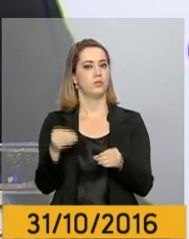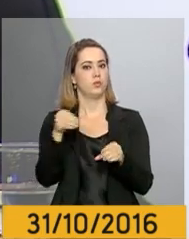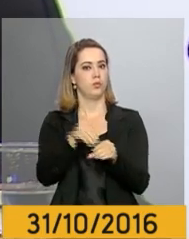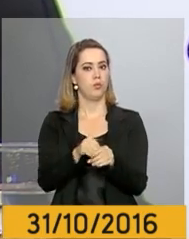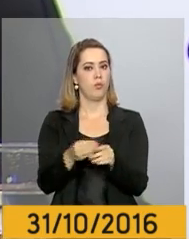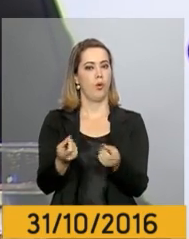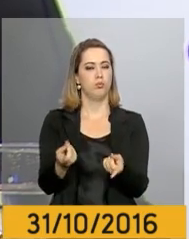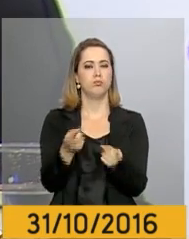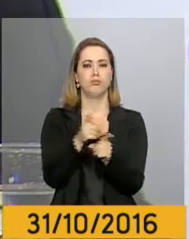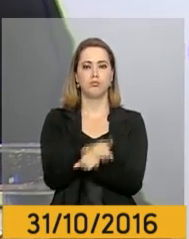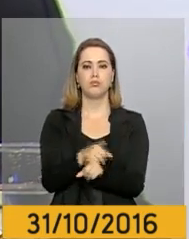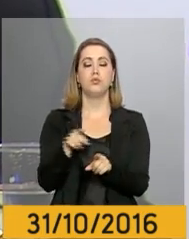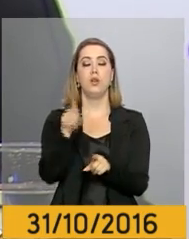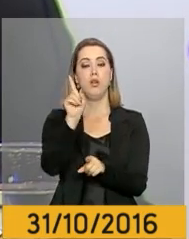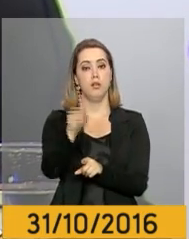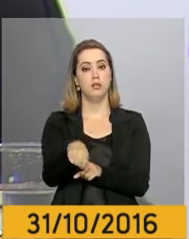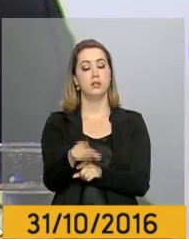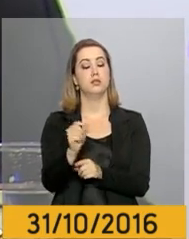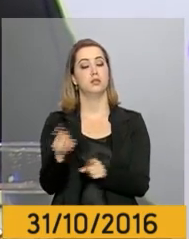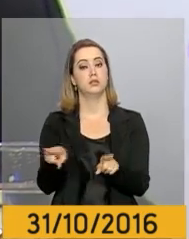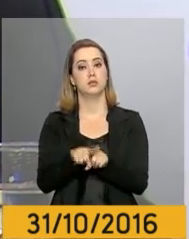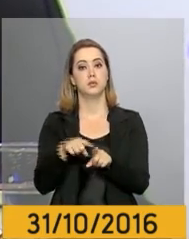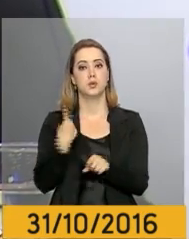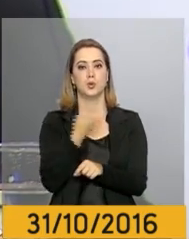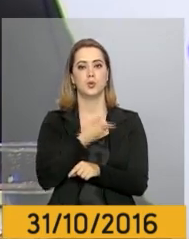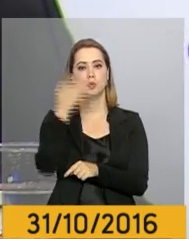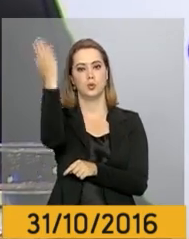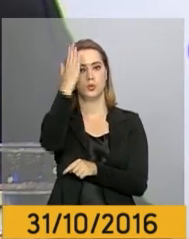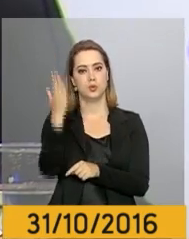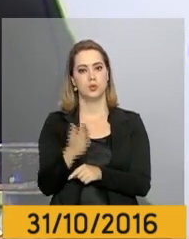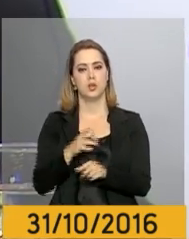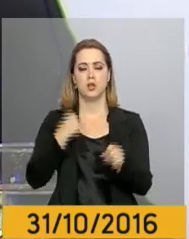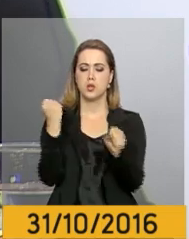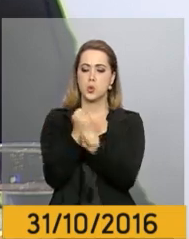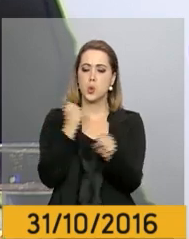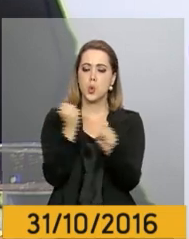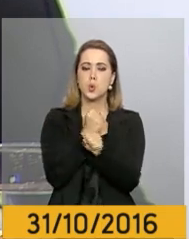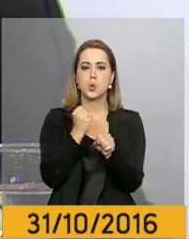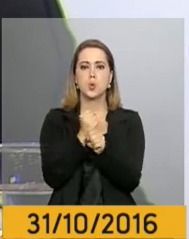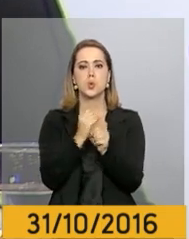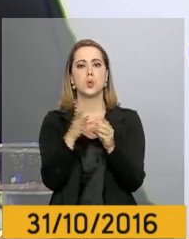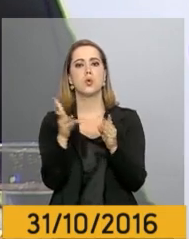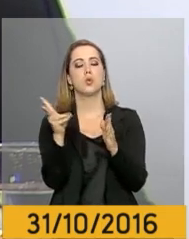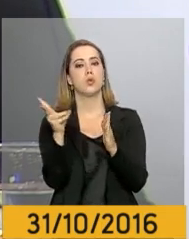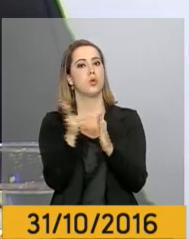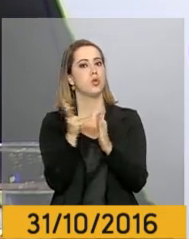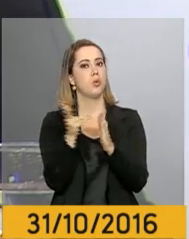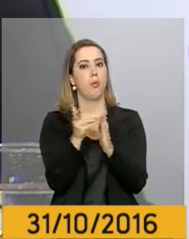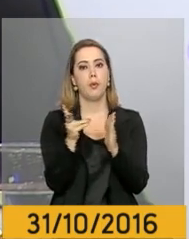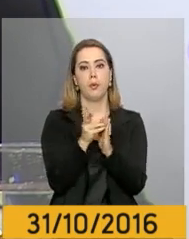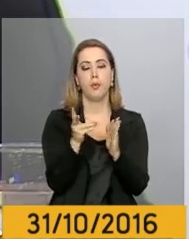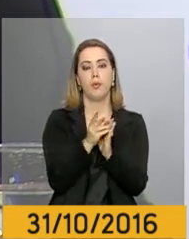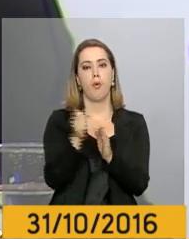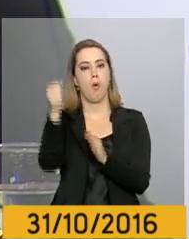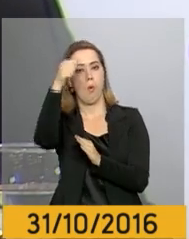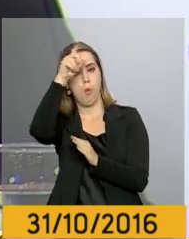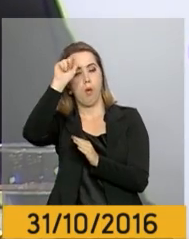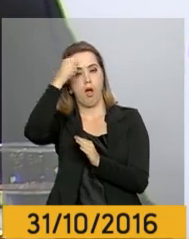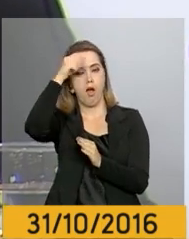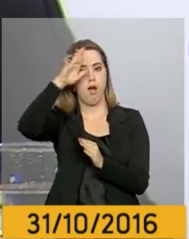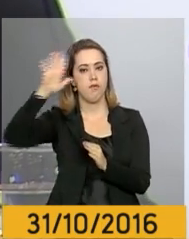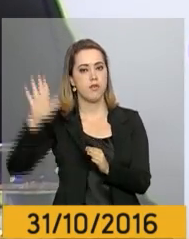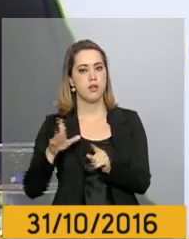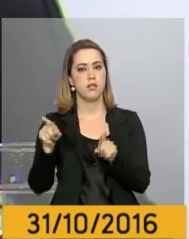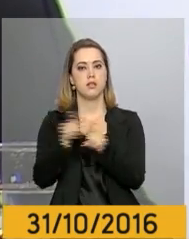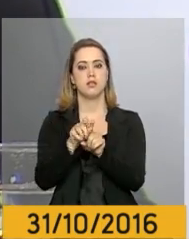pluralidade assim aliás é o nosso país construído por indígenas africanos europeus asiáticos ao